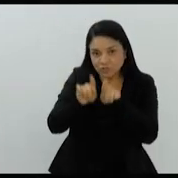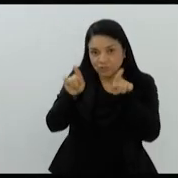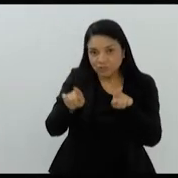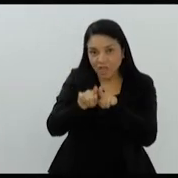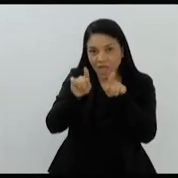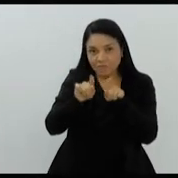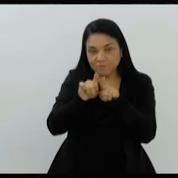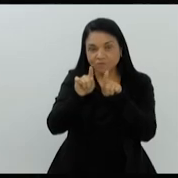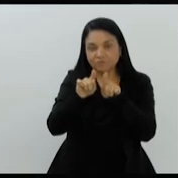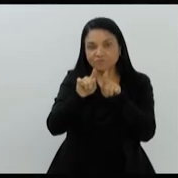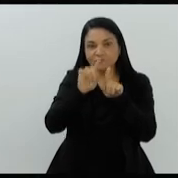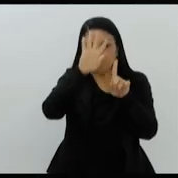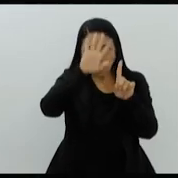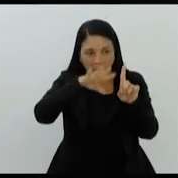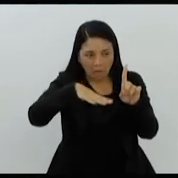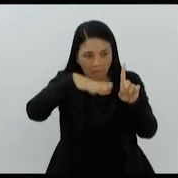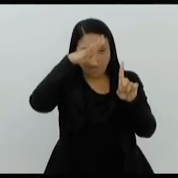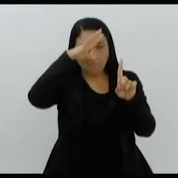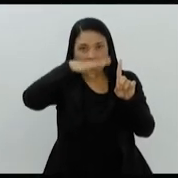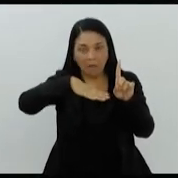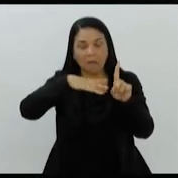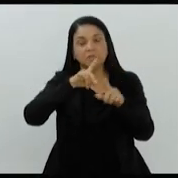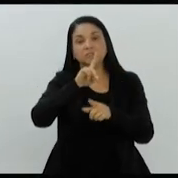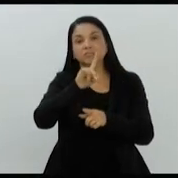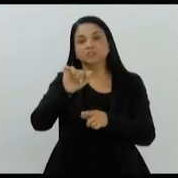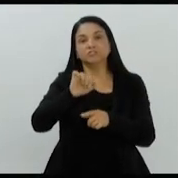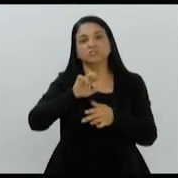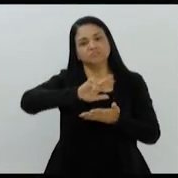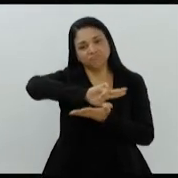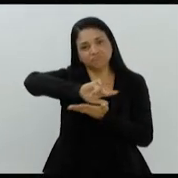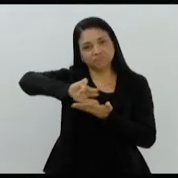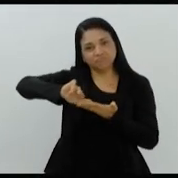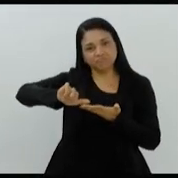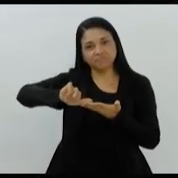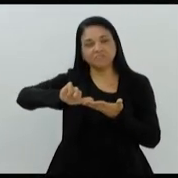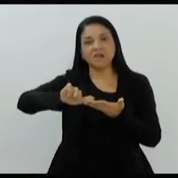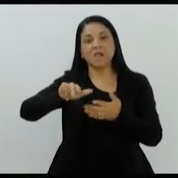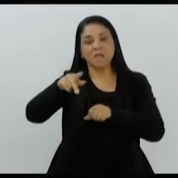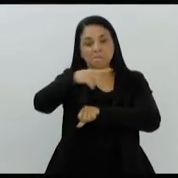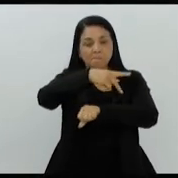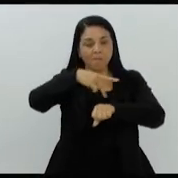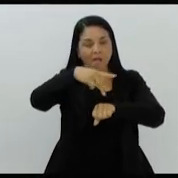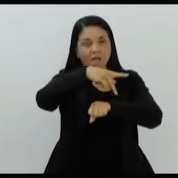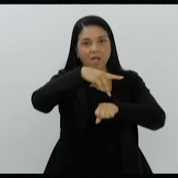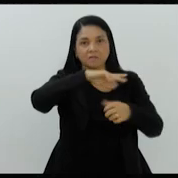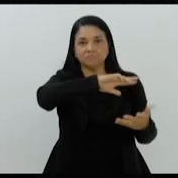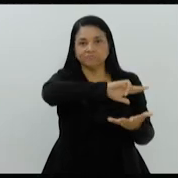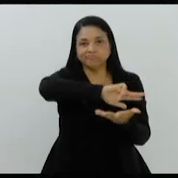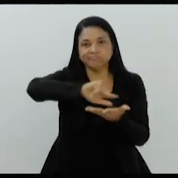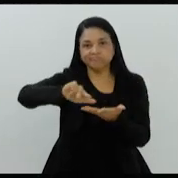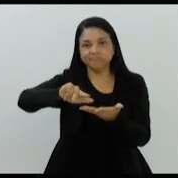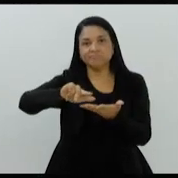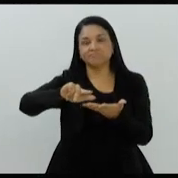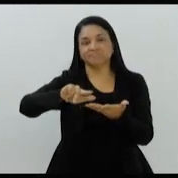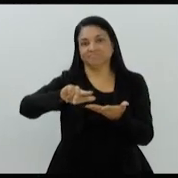venerados em datas diversas em muitos países